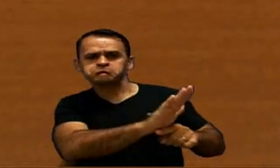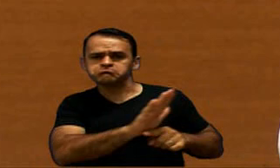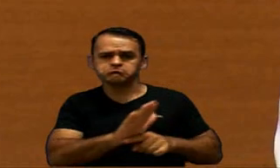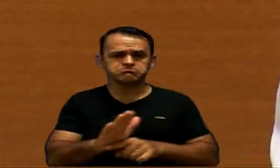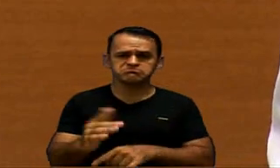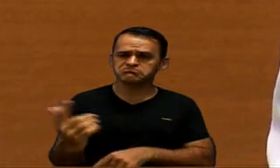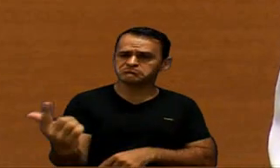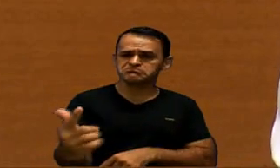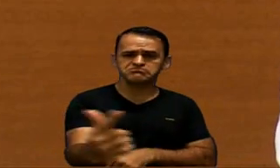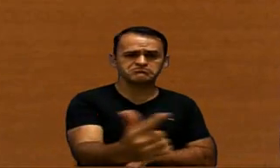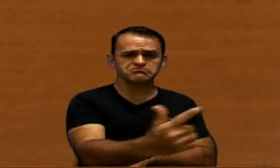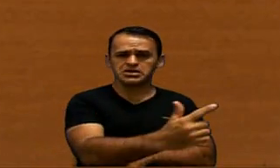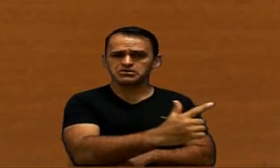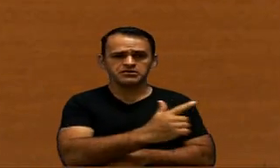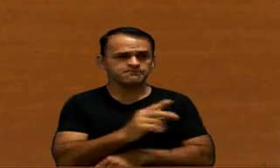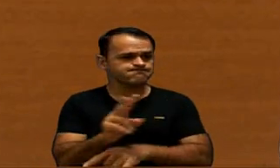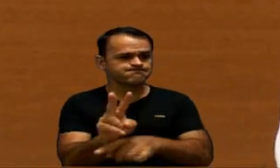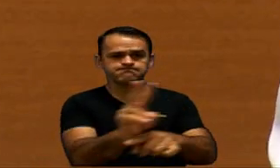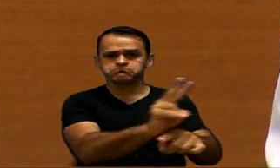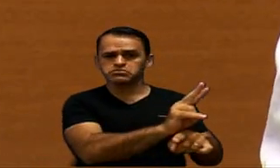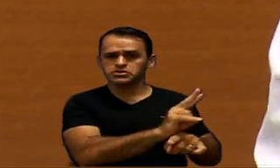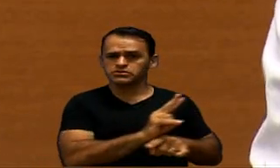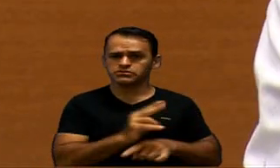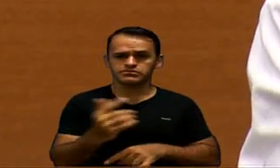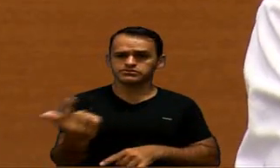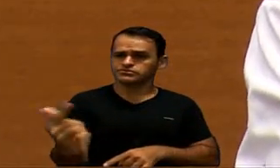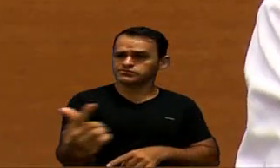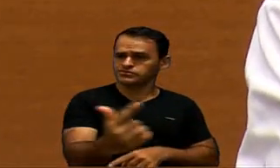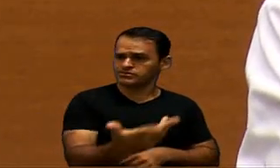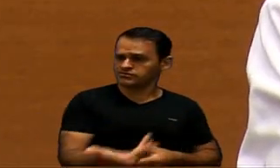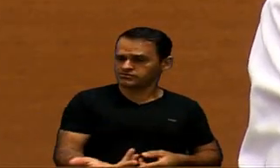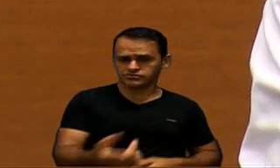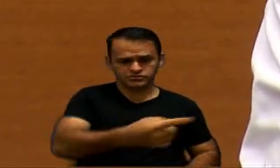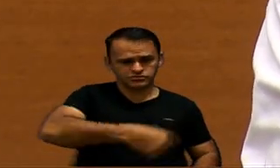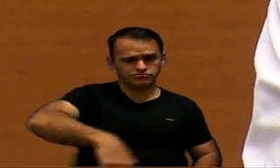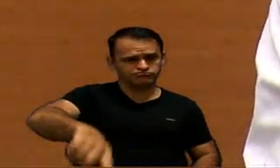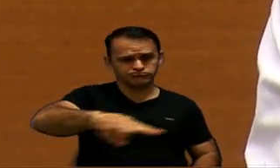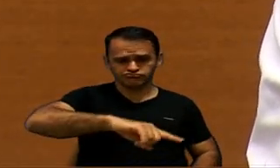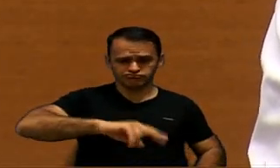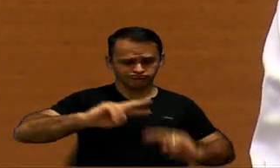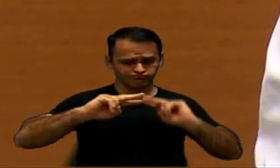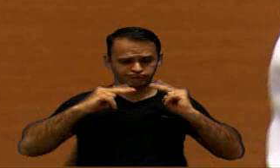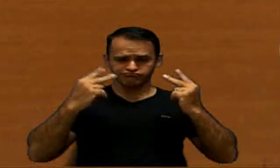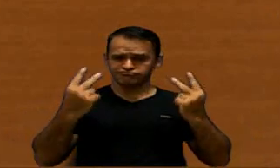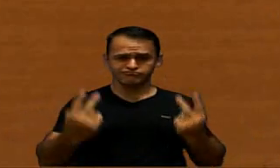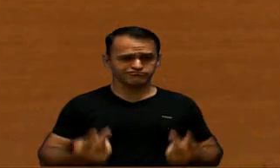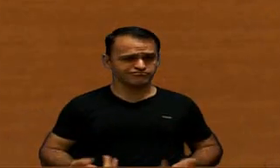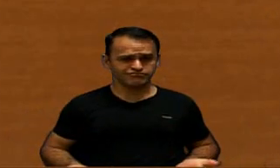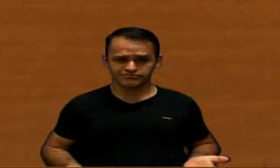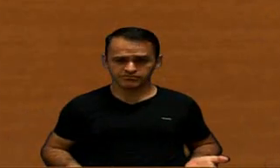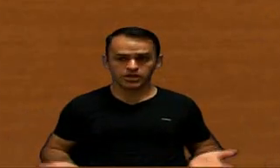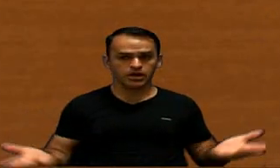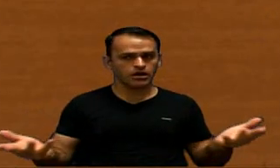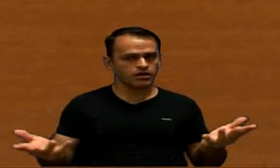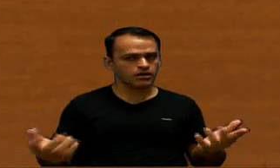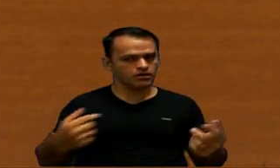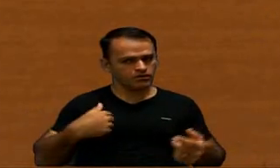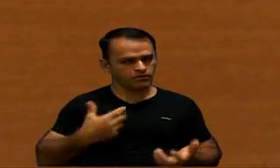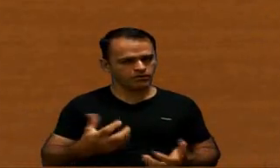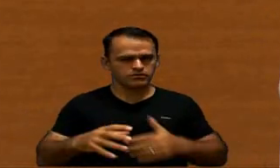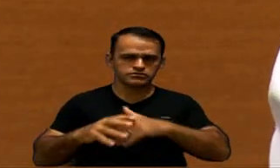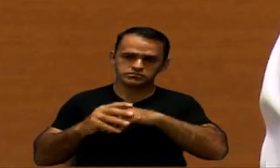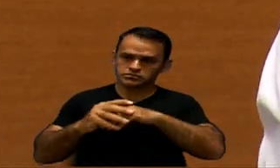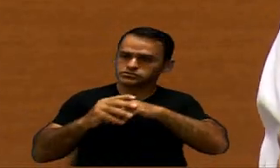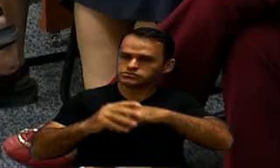tampouco assistida como deveria ser. Afinal, somos seres humanos. E aqui eu cumprimento a mesa,